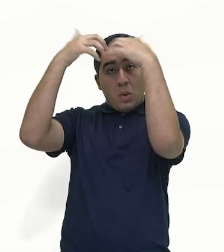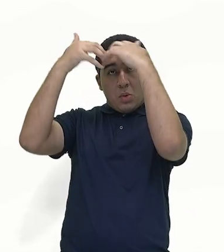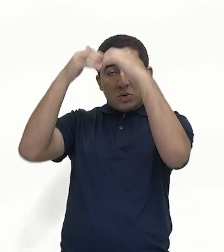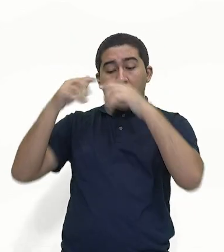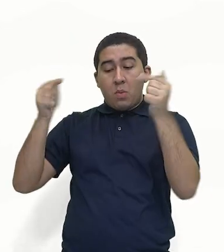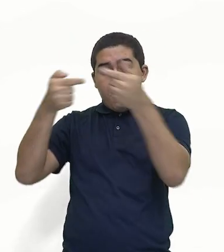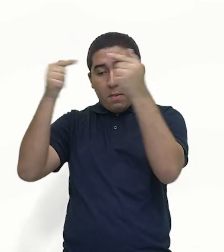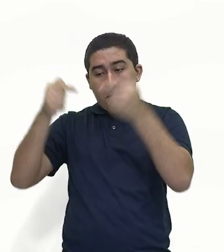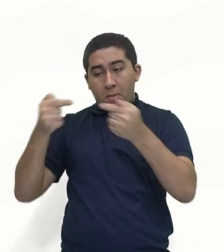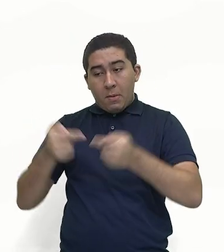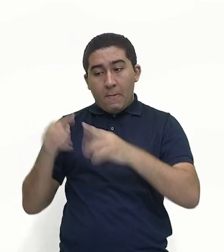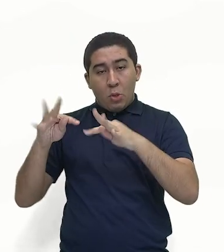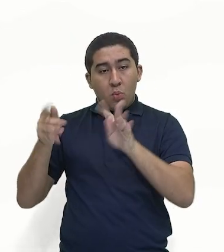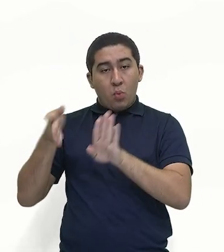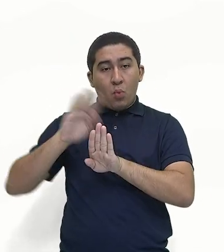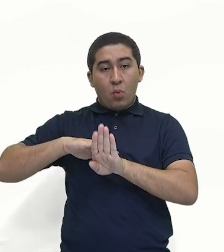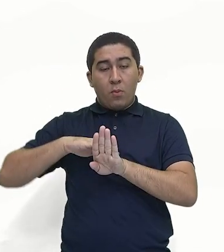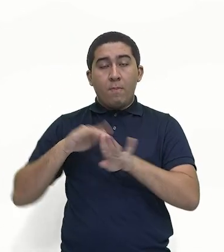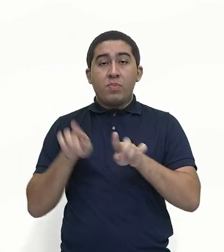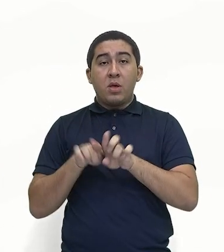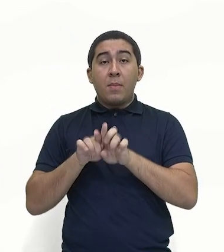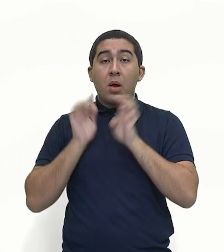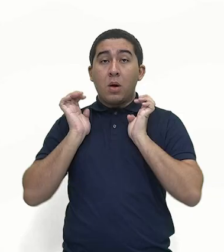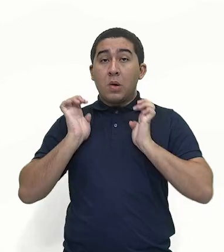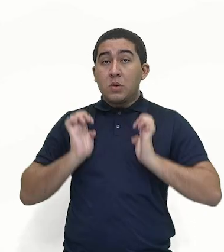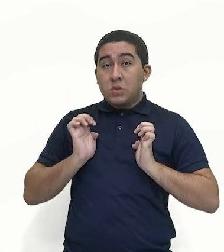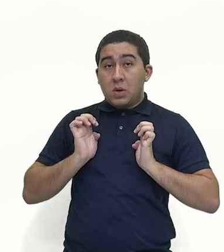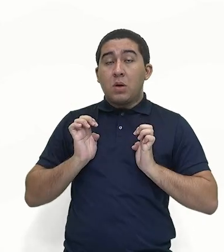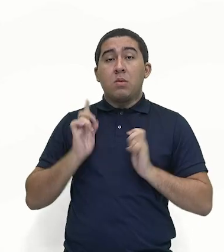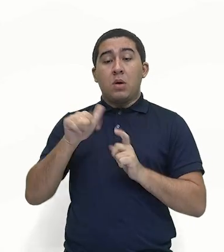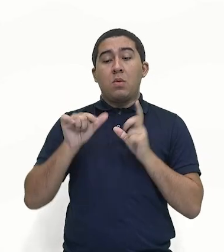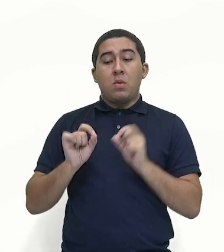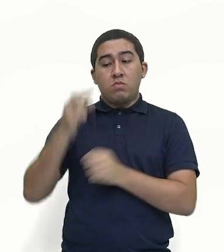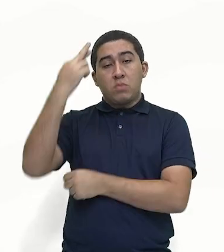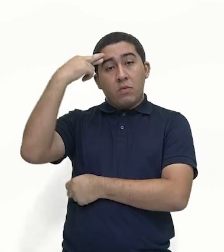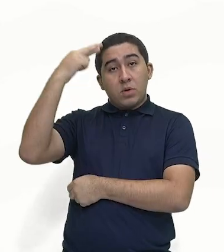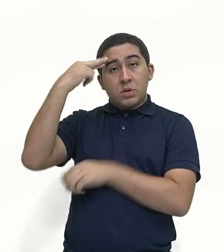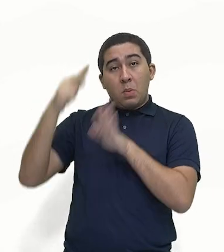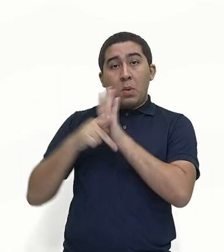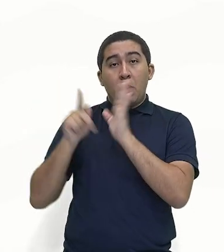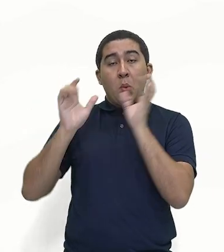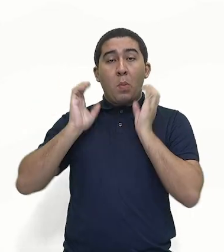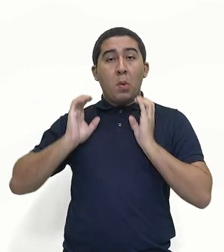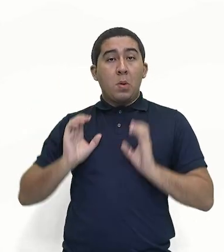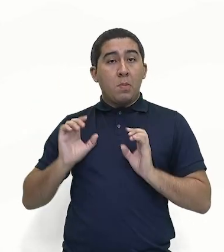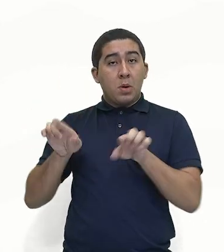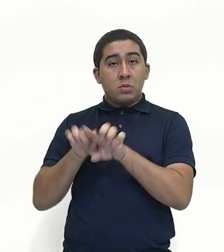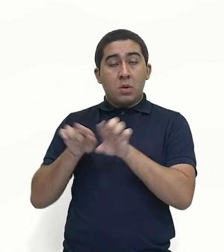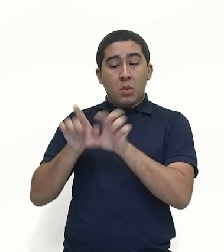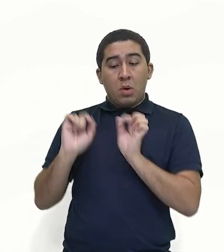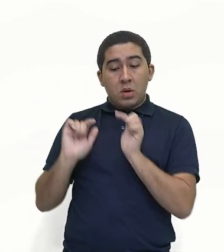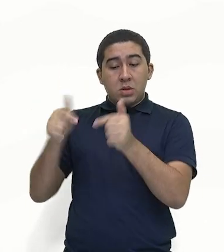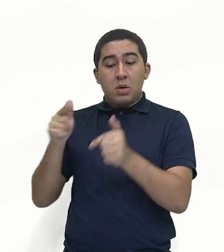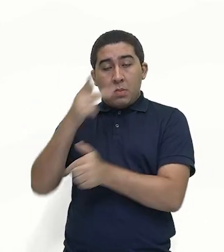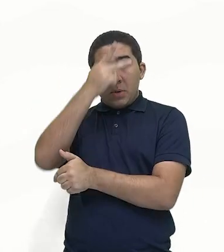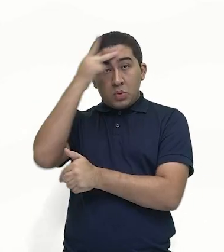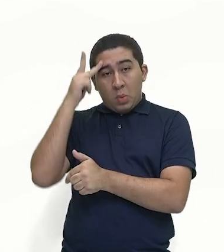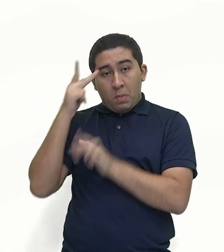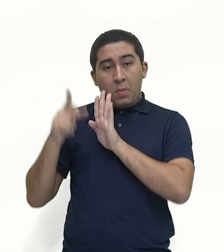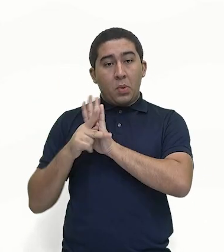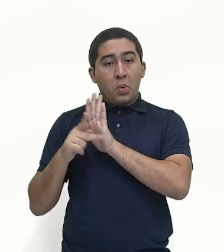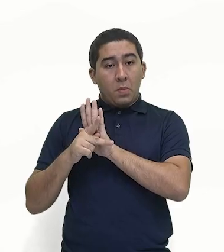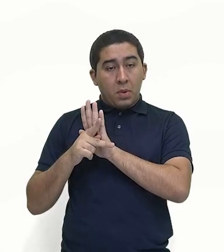está por trás de tudo isso, a ética, né, que é a reflexão sobre o comportamento, sobre as ações do ser